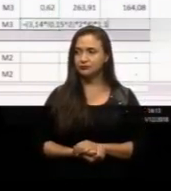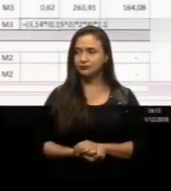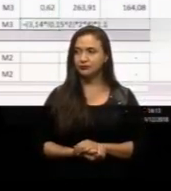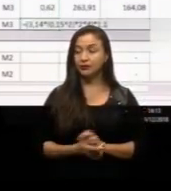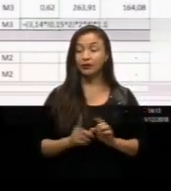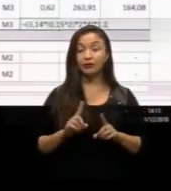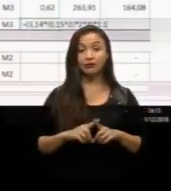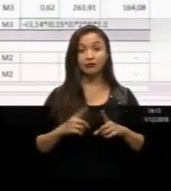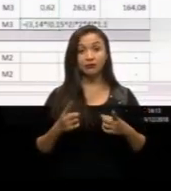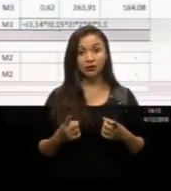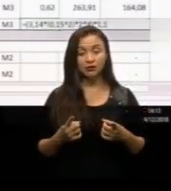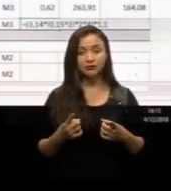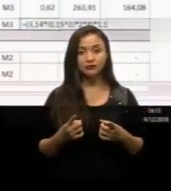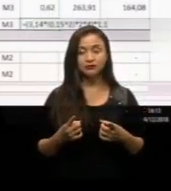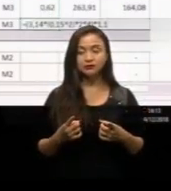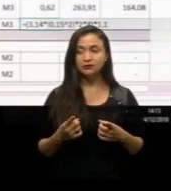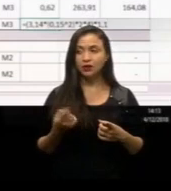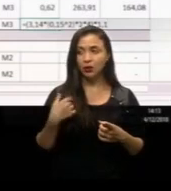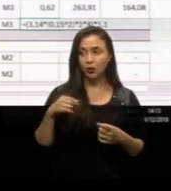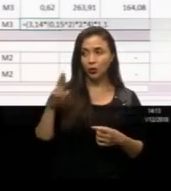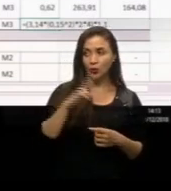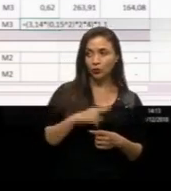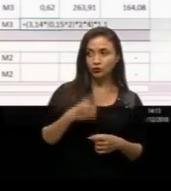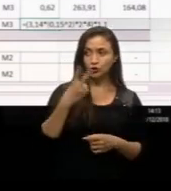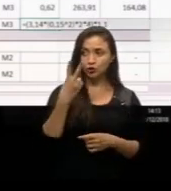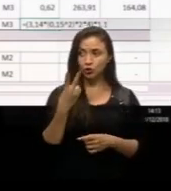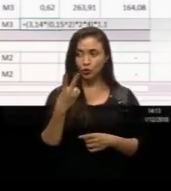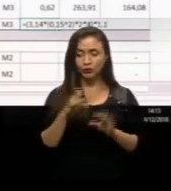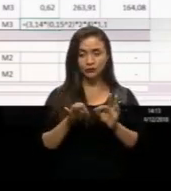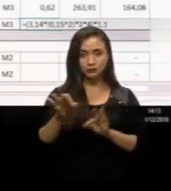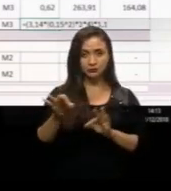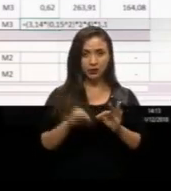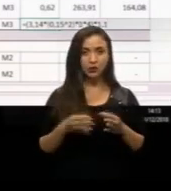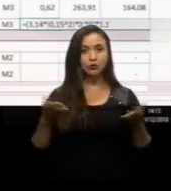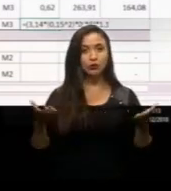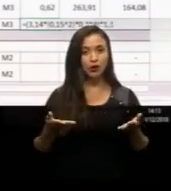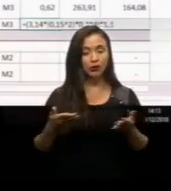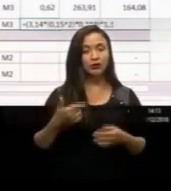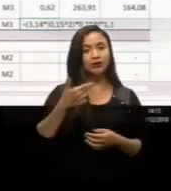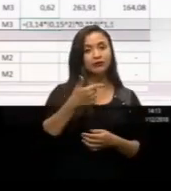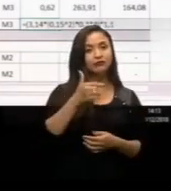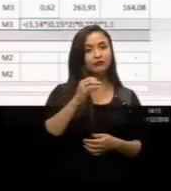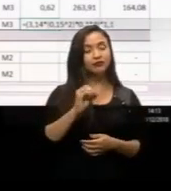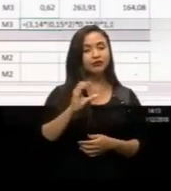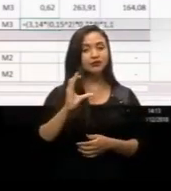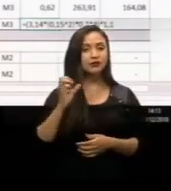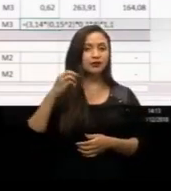Só que, ao invés de utilizar 2 metros, vamos colocar 20 centímetros